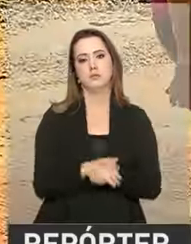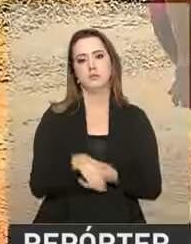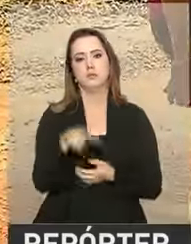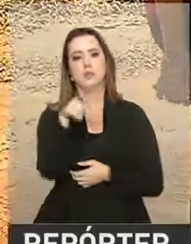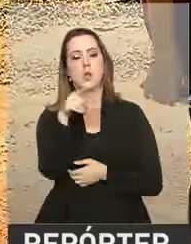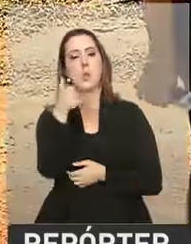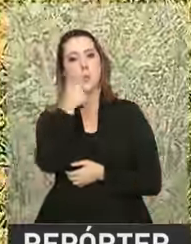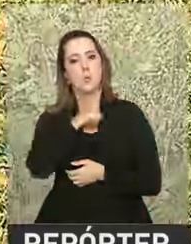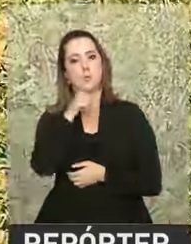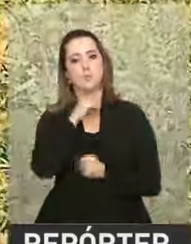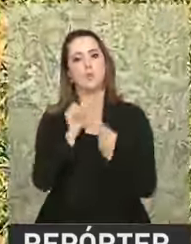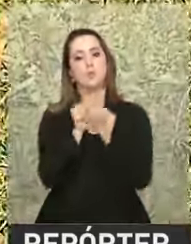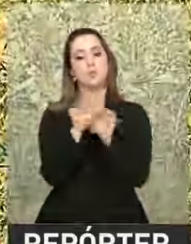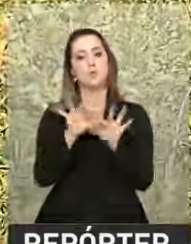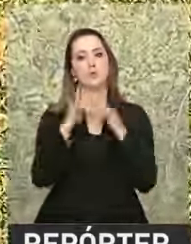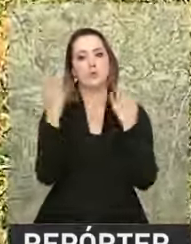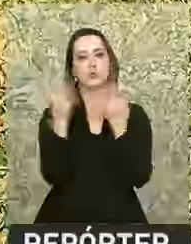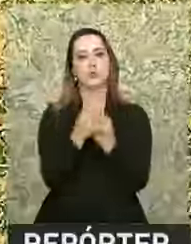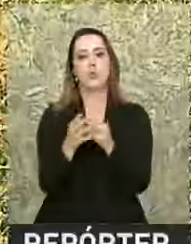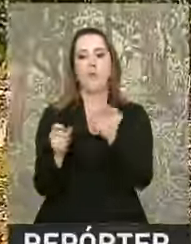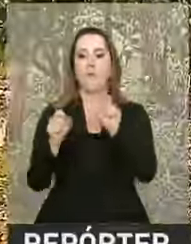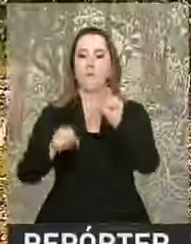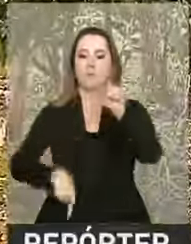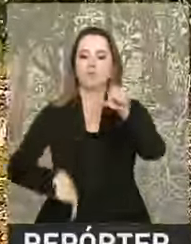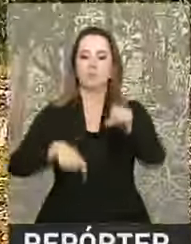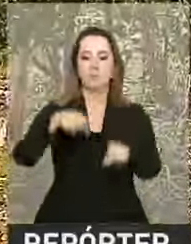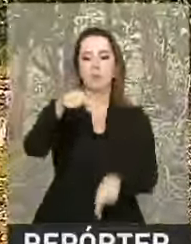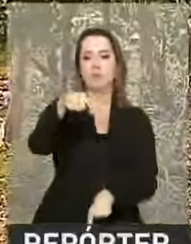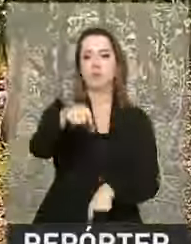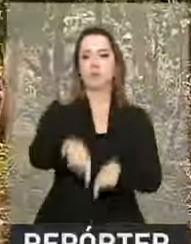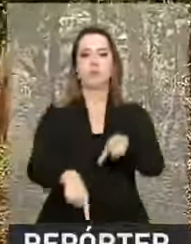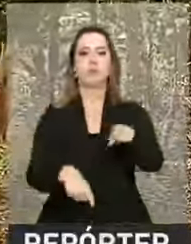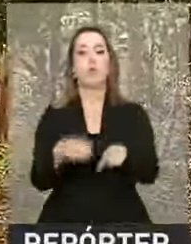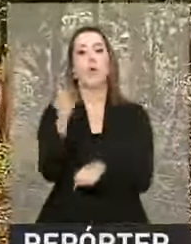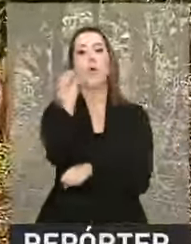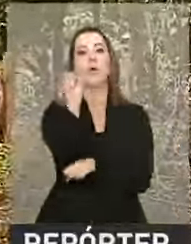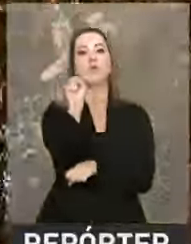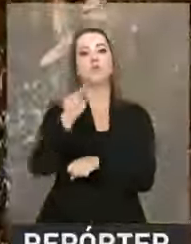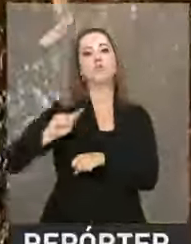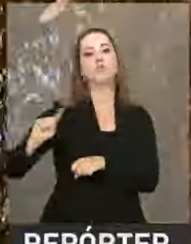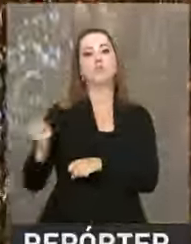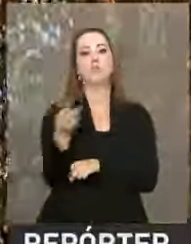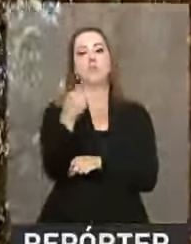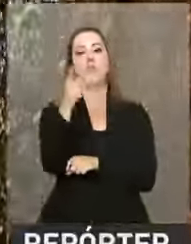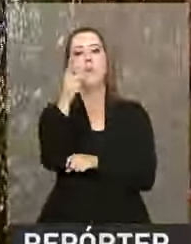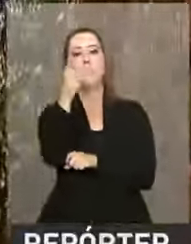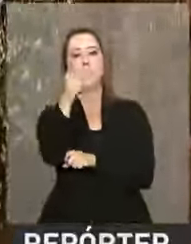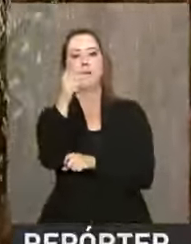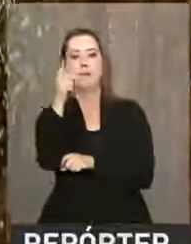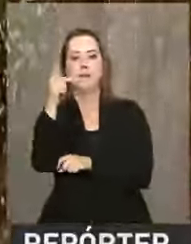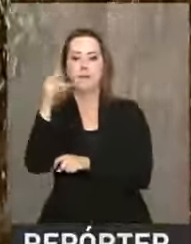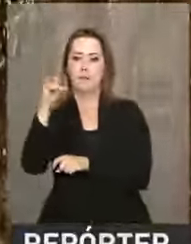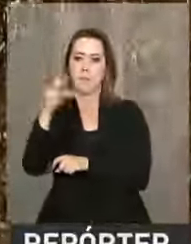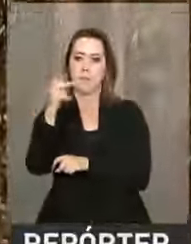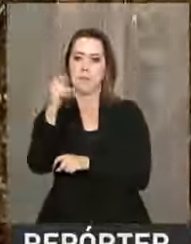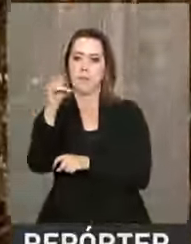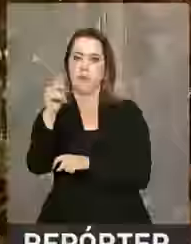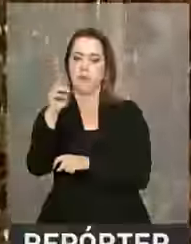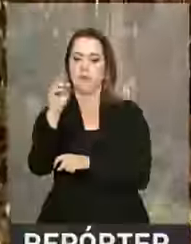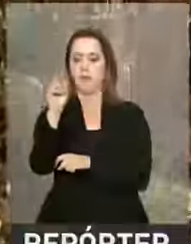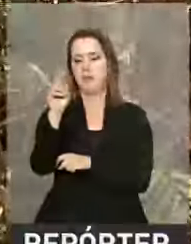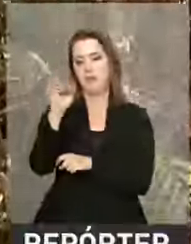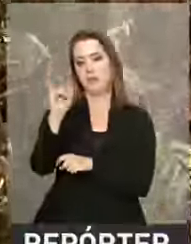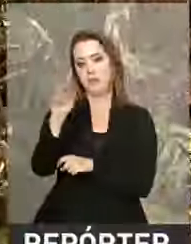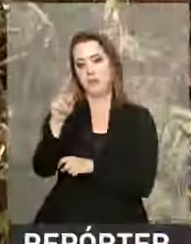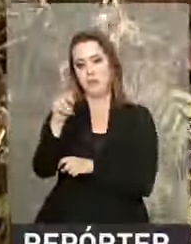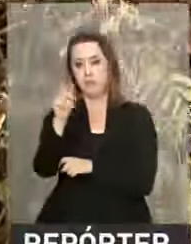Fátima e a família plantaram 8 mil mudas na propriedade localizada na região do Pipiripau, no Distrito Federal. O